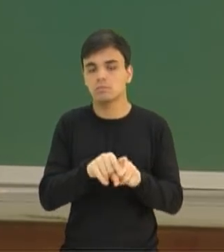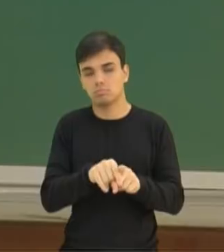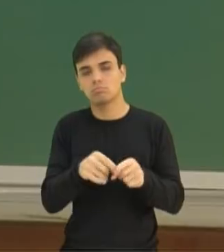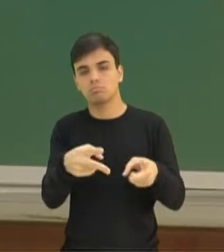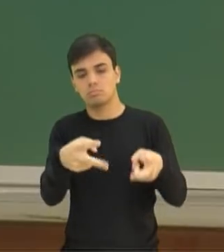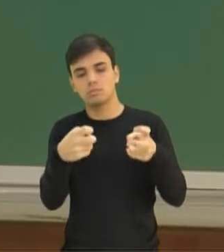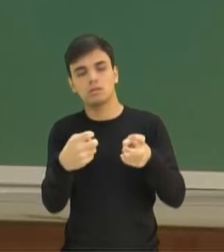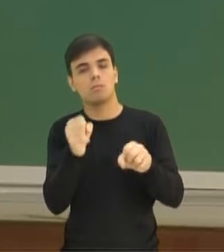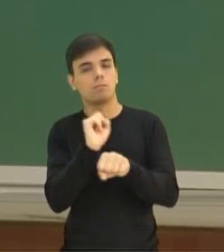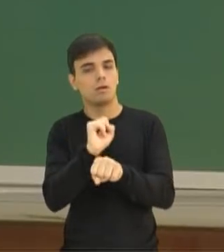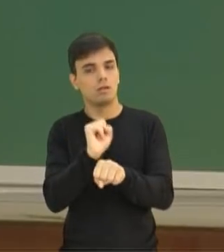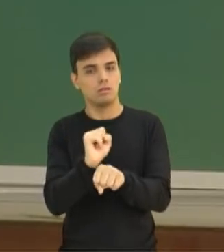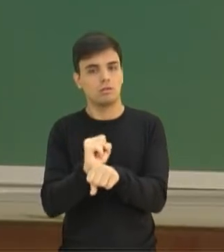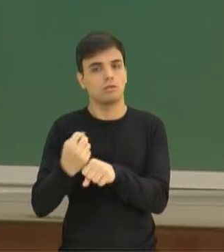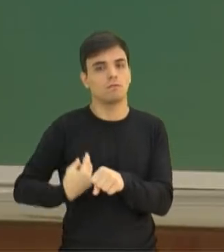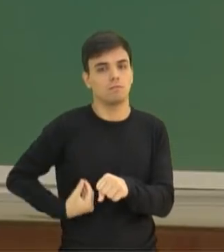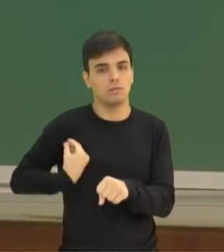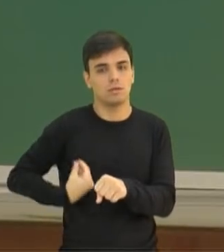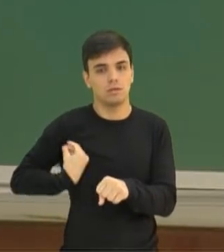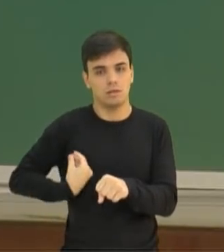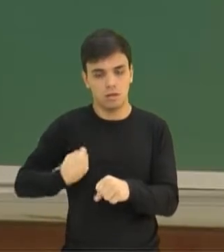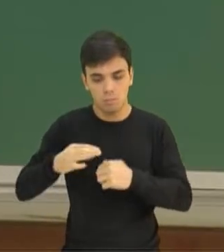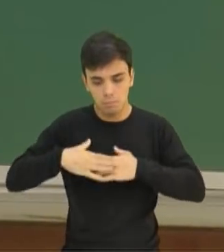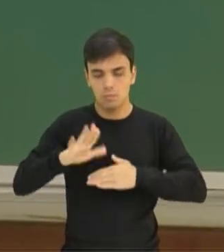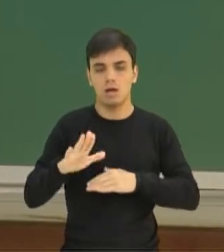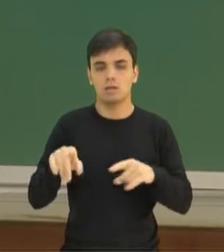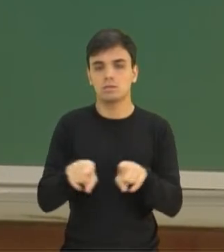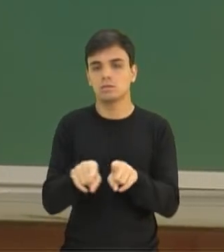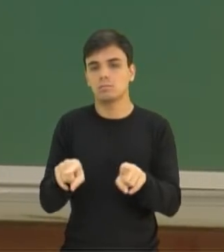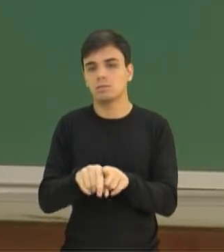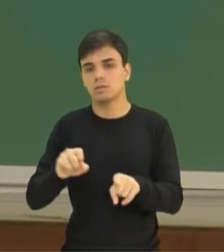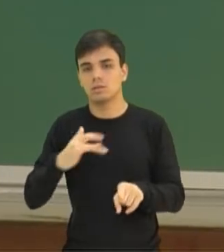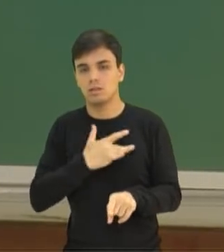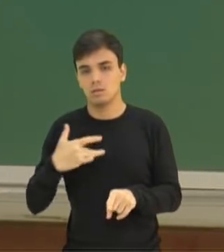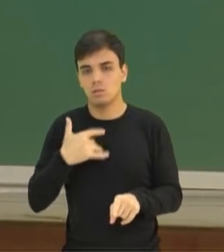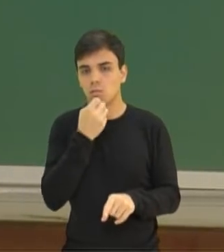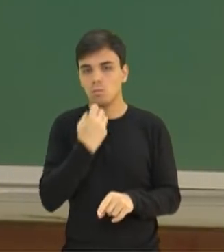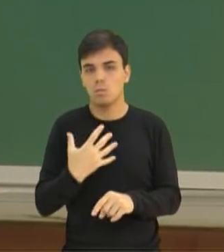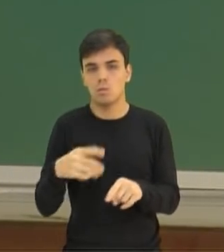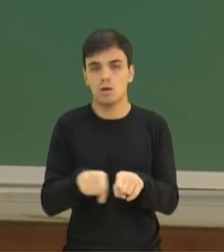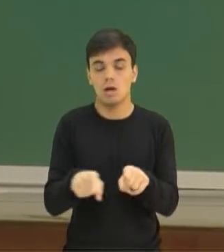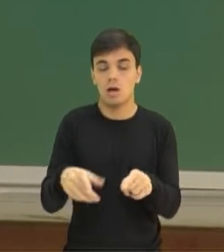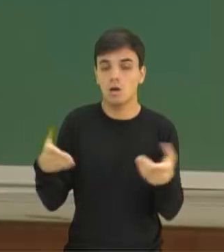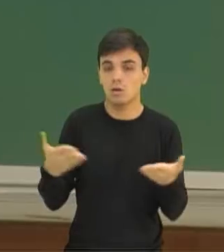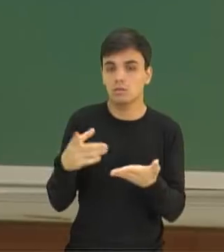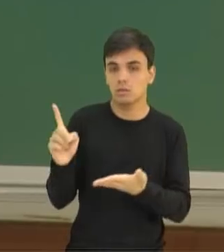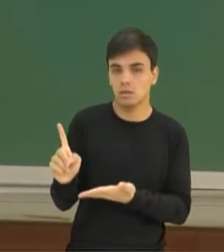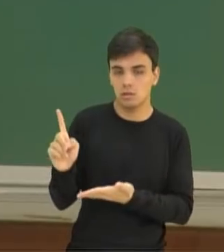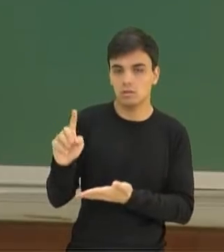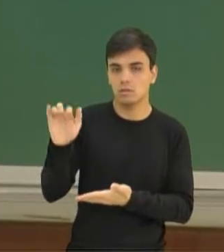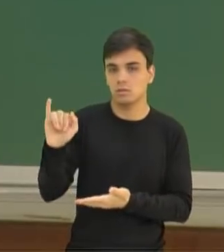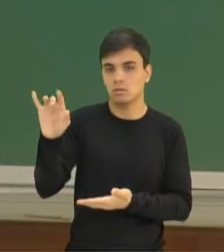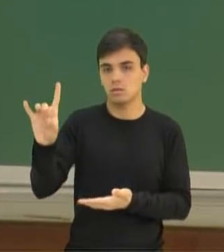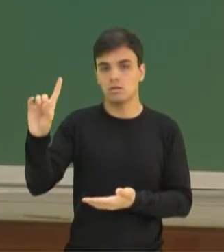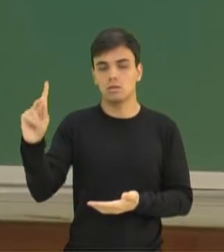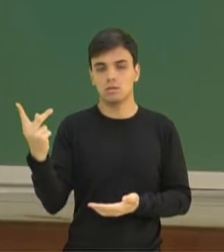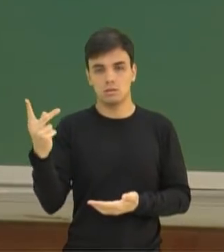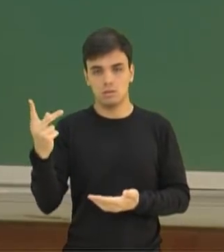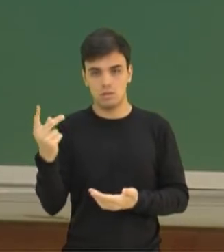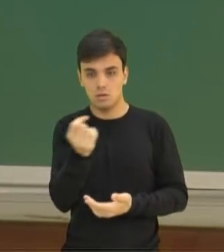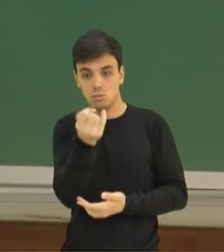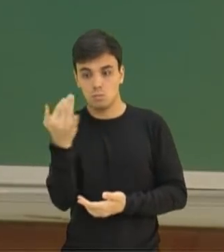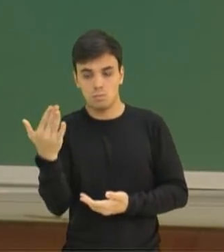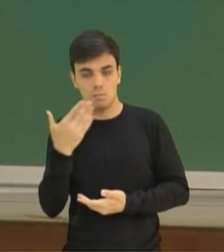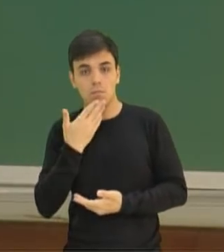expectativa de vida. As pessoas vivem mais se elas têm uma qualidade de saúde. E se tem isso, eu vou ter ali melhores números